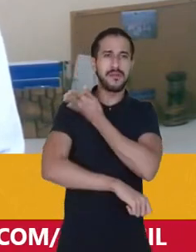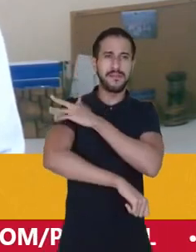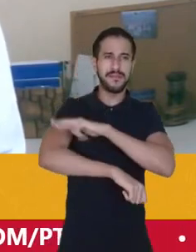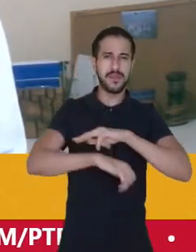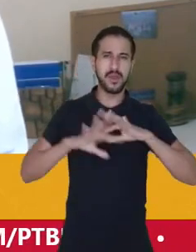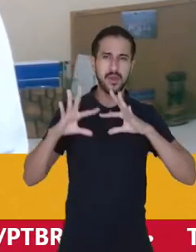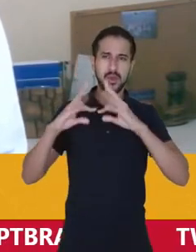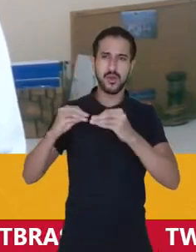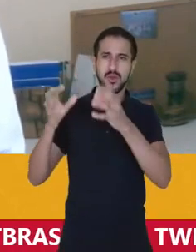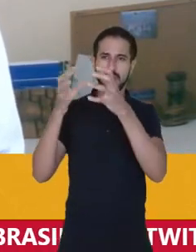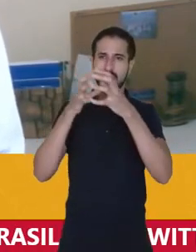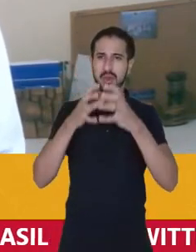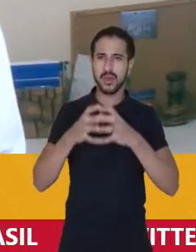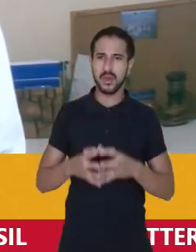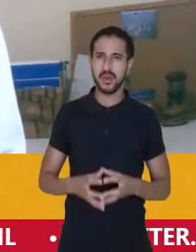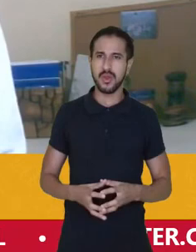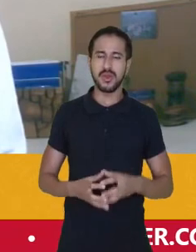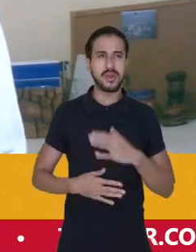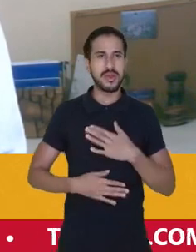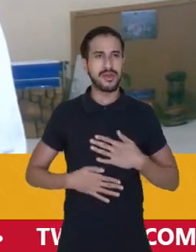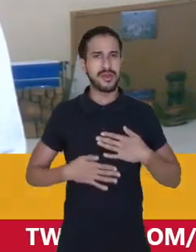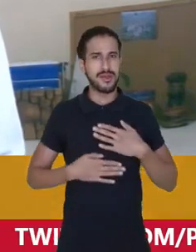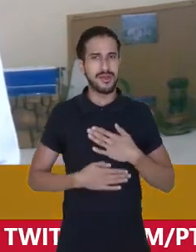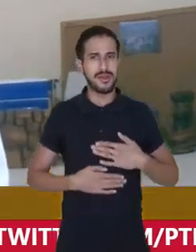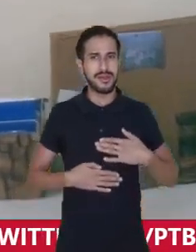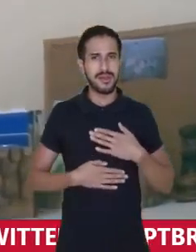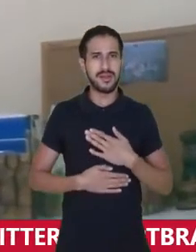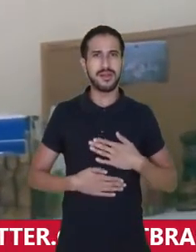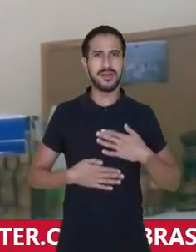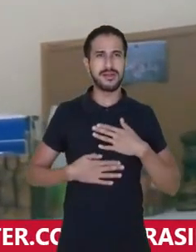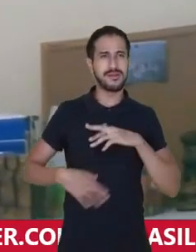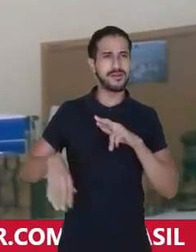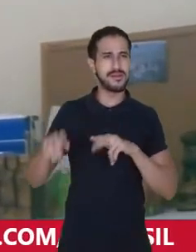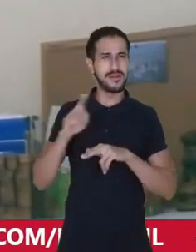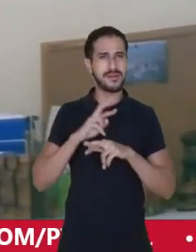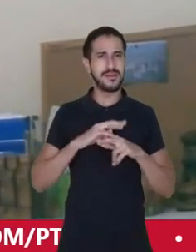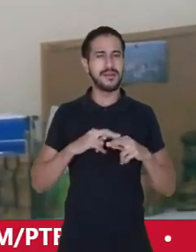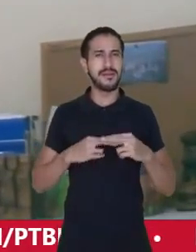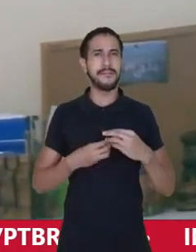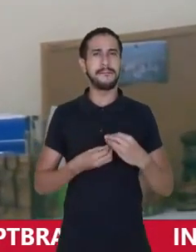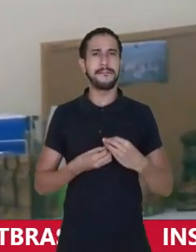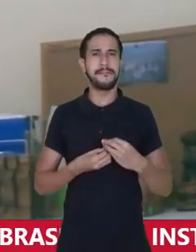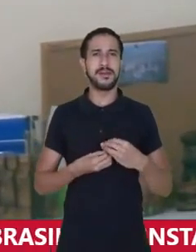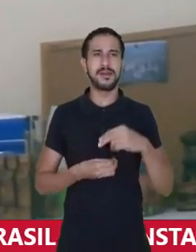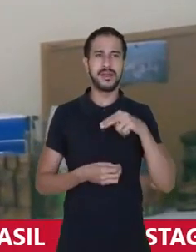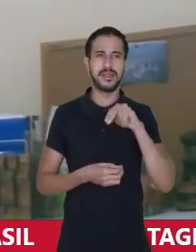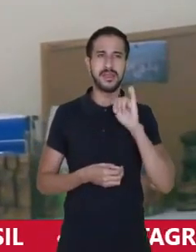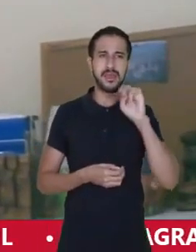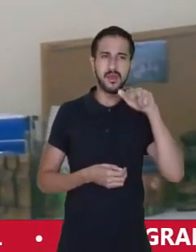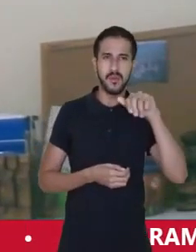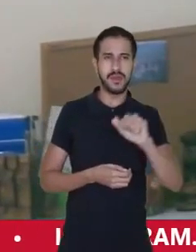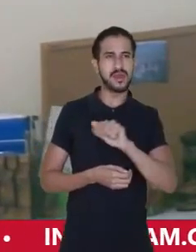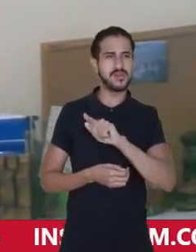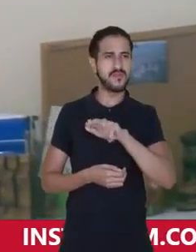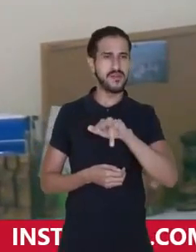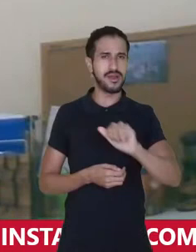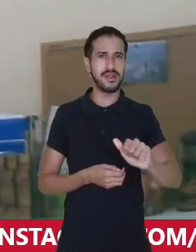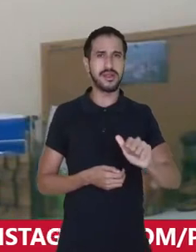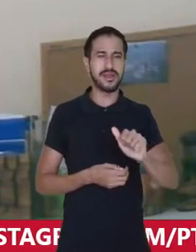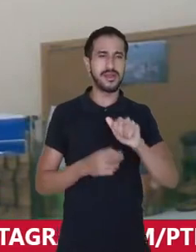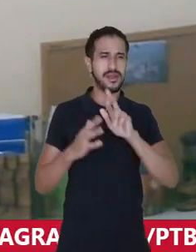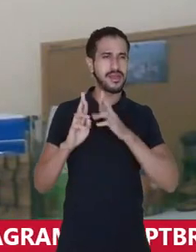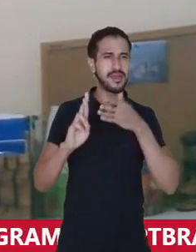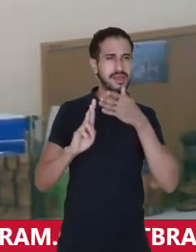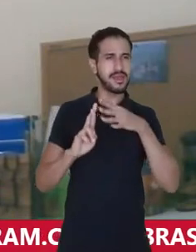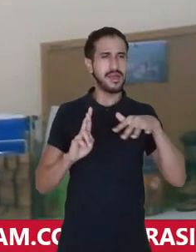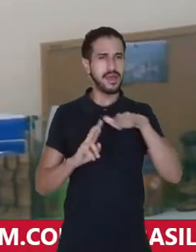companhias que me honram tanto, né, duas referências para mim, Nilma e Givânia, tanto referências do ponto de